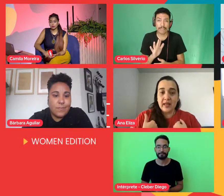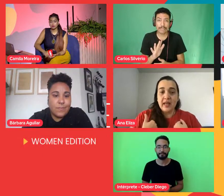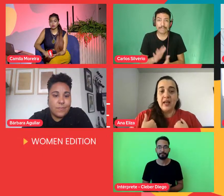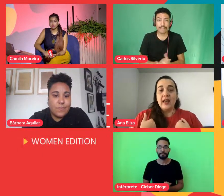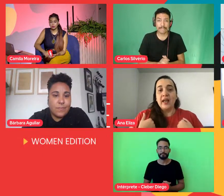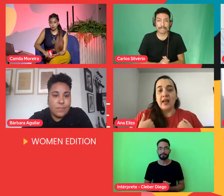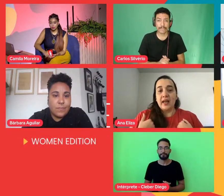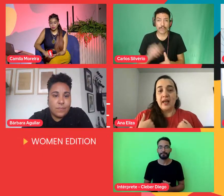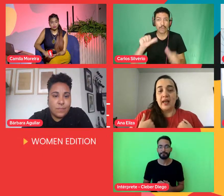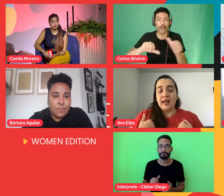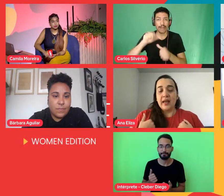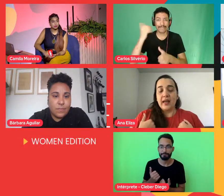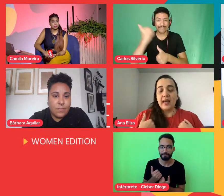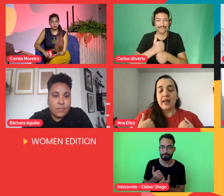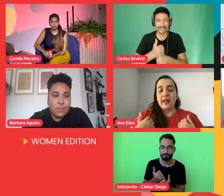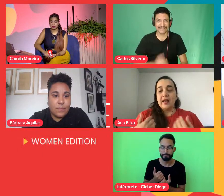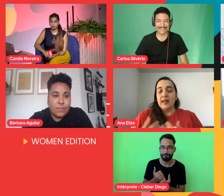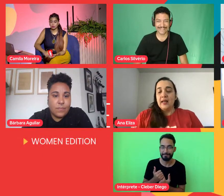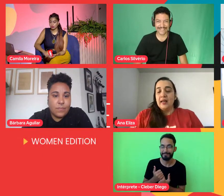mais.